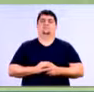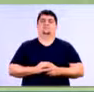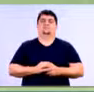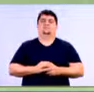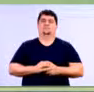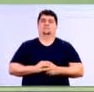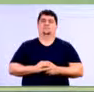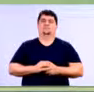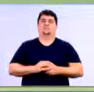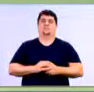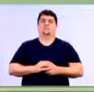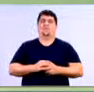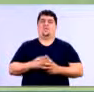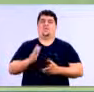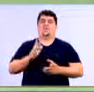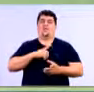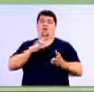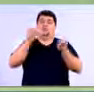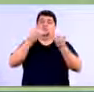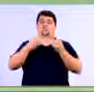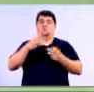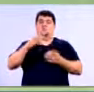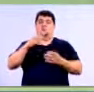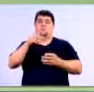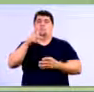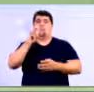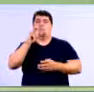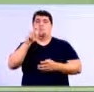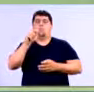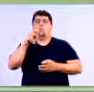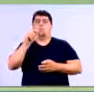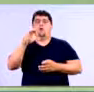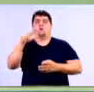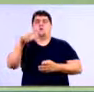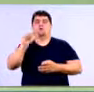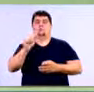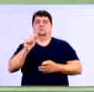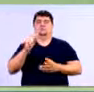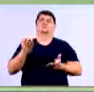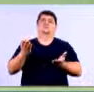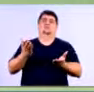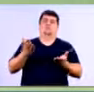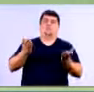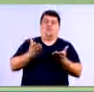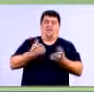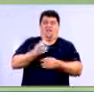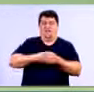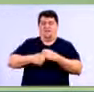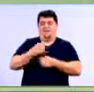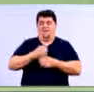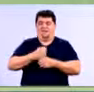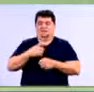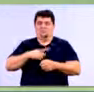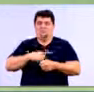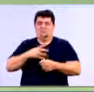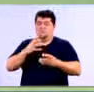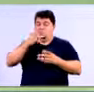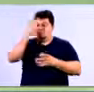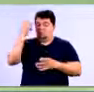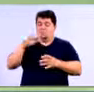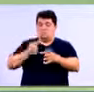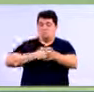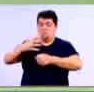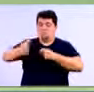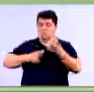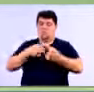brasileiro, a caderneta de poupança? É, professor, isso mesmo. Nesse ano, a poupança teve muitos saques, né? Então, a